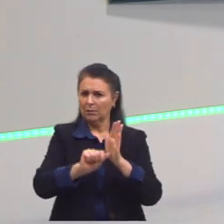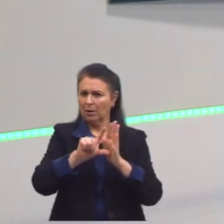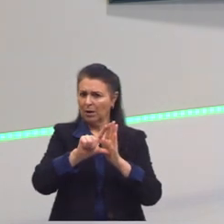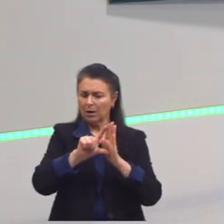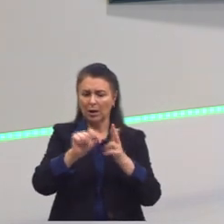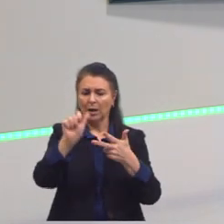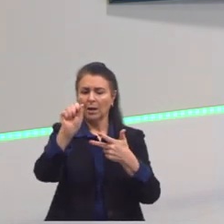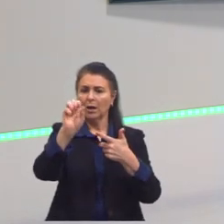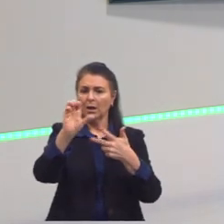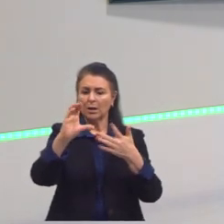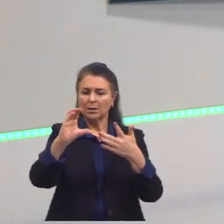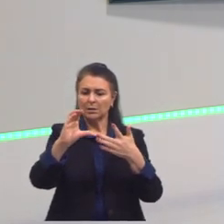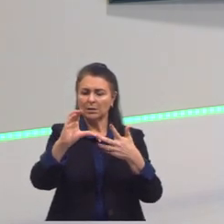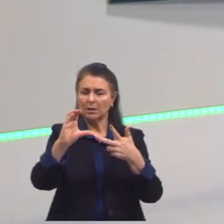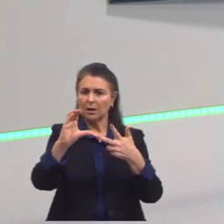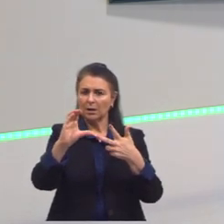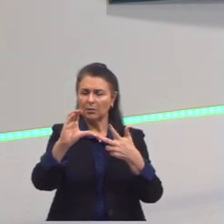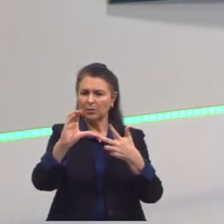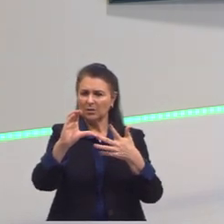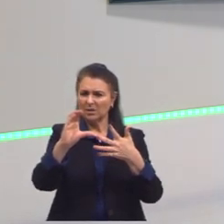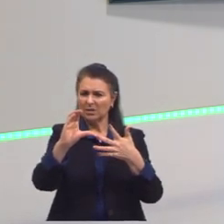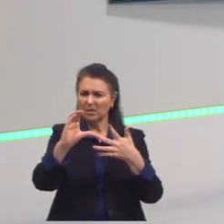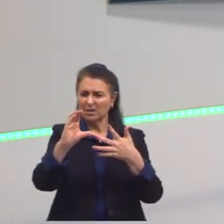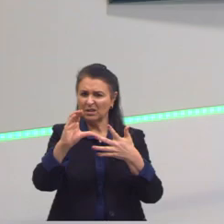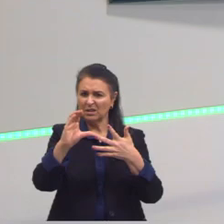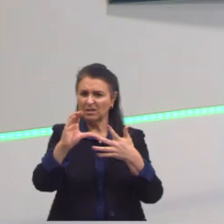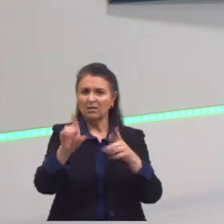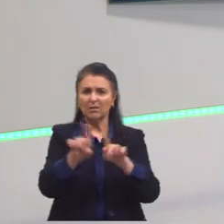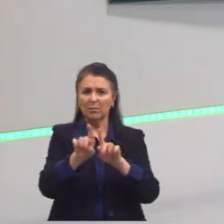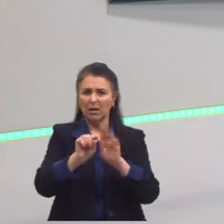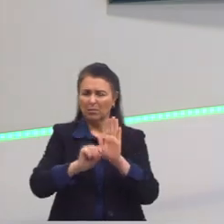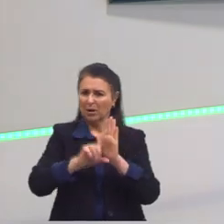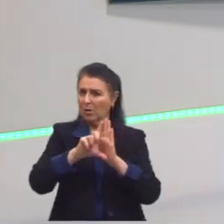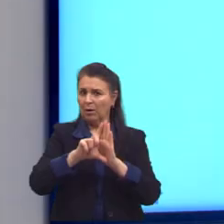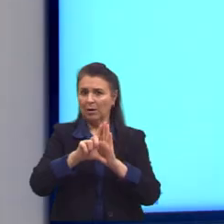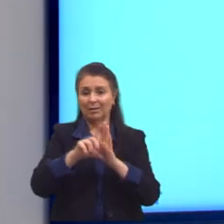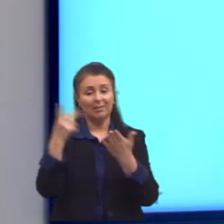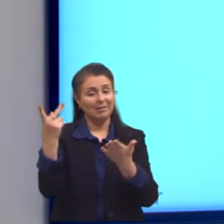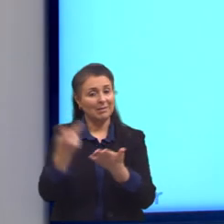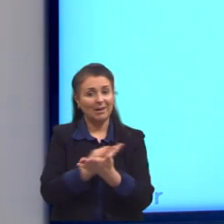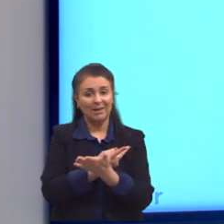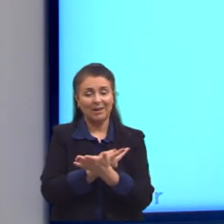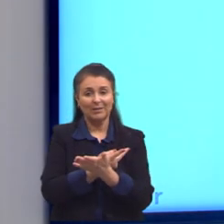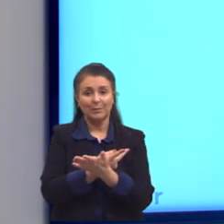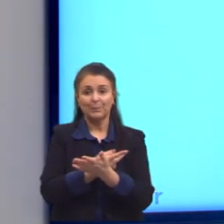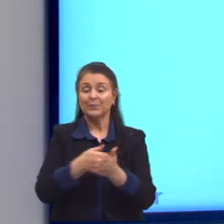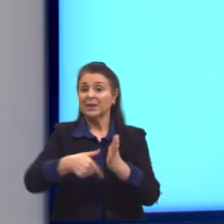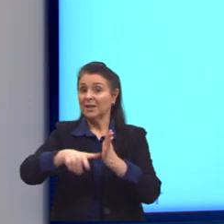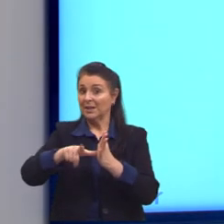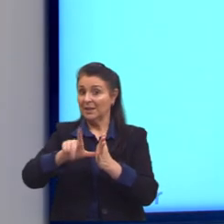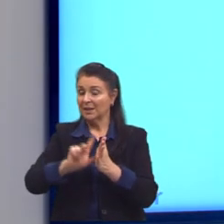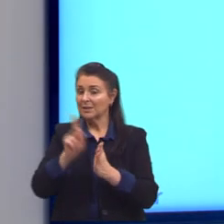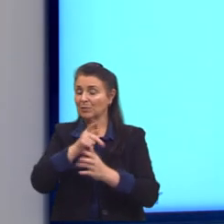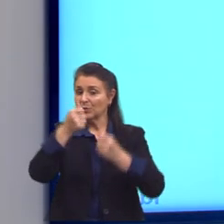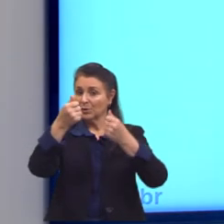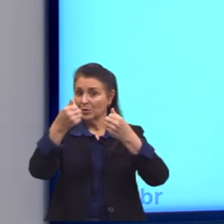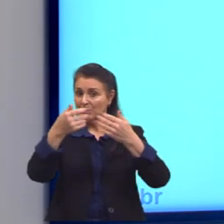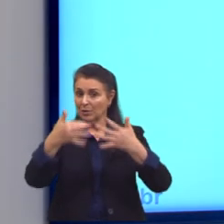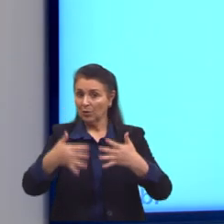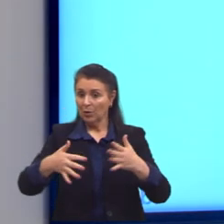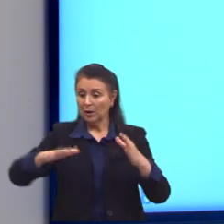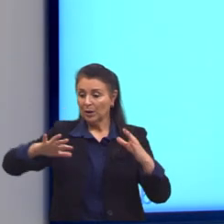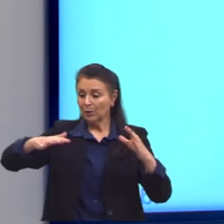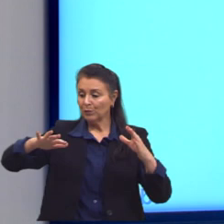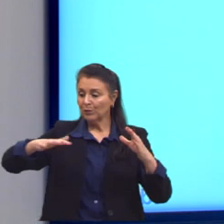desconsiderar a letra C também fala que a maior é desconsiderada e a gente falou antes né que no caso de